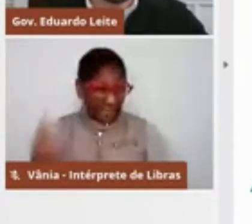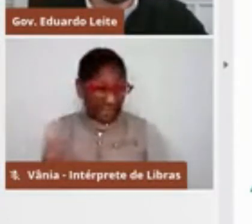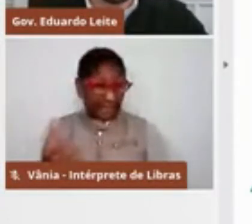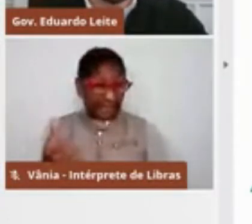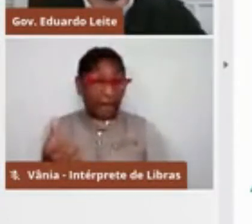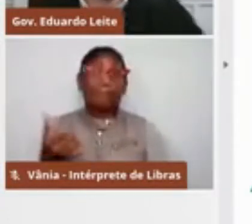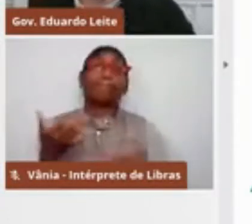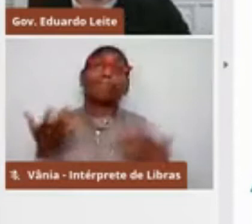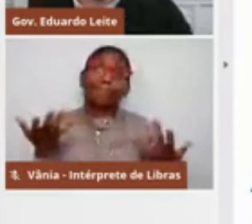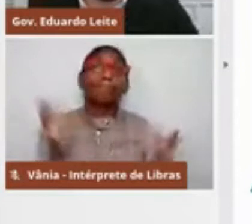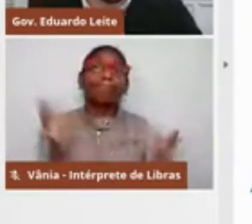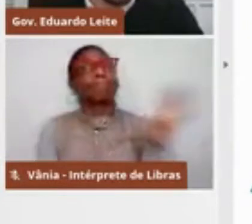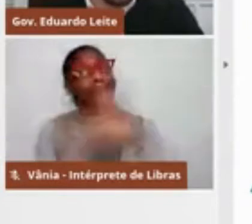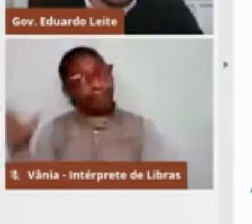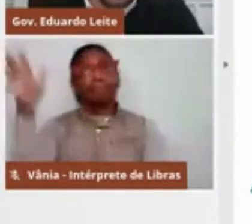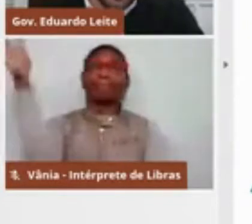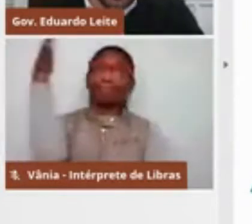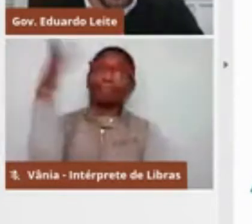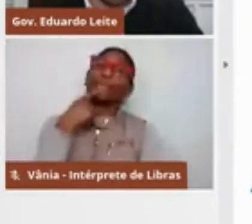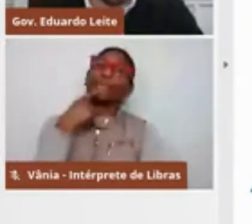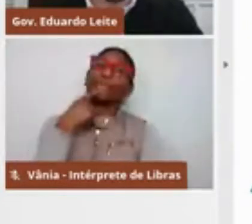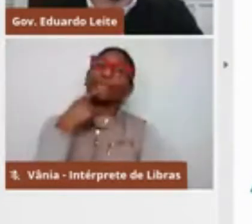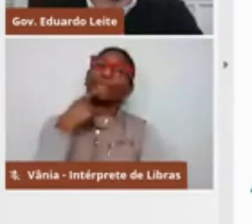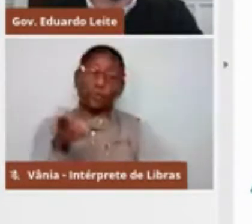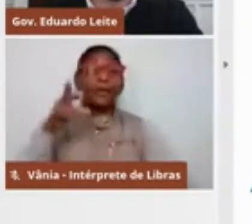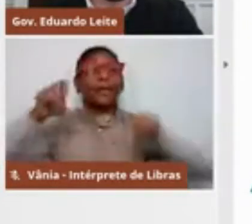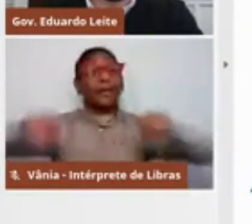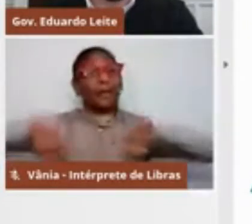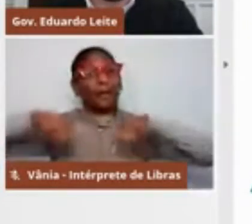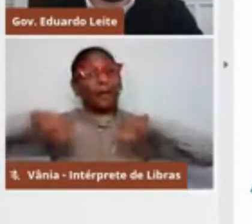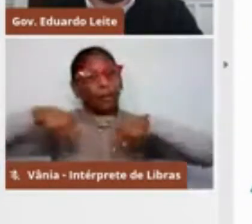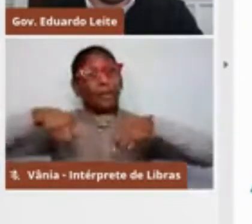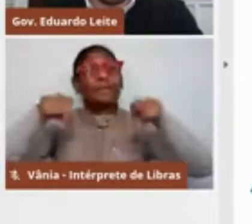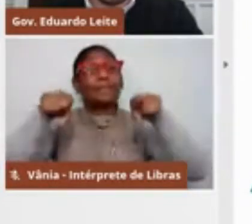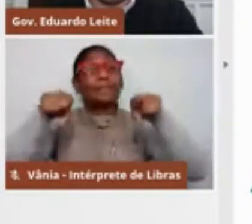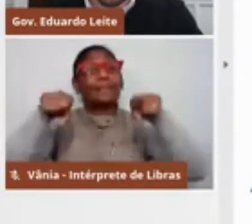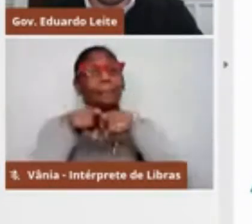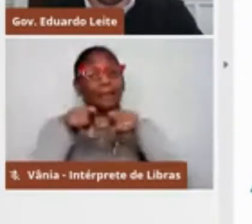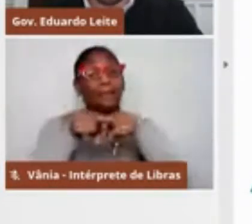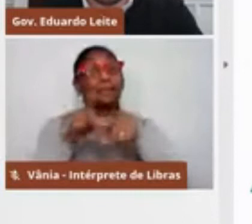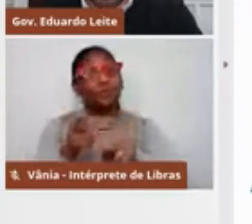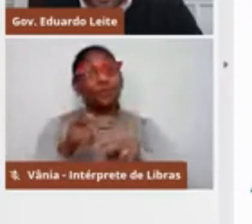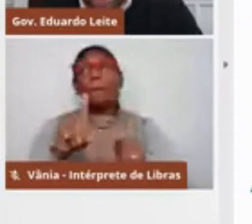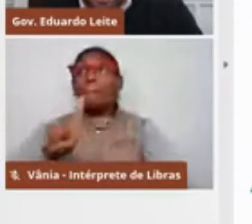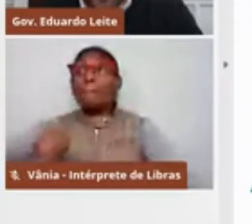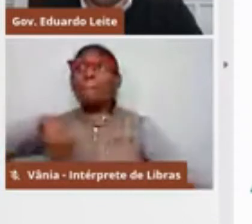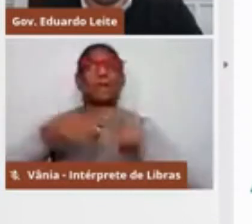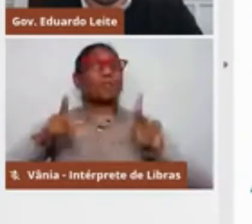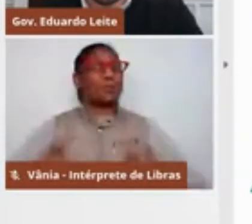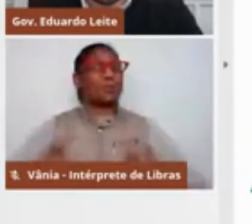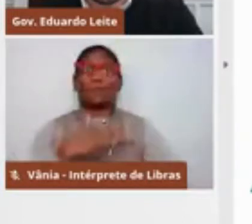que se mantém também em bandeira vermelha. A região de Canoas também observou mais hospitalizações e mais